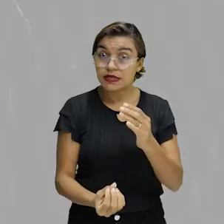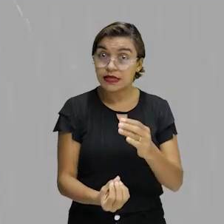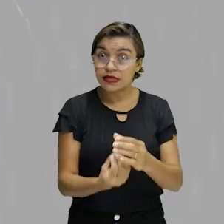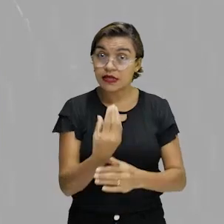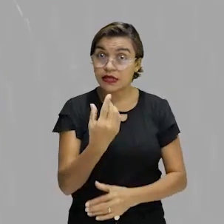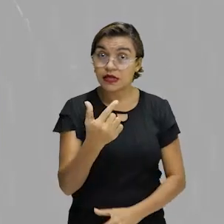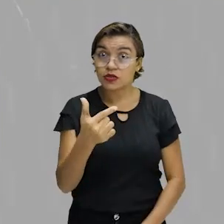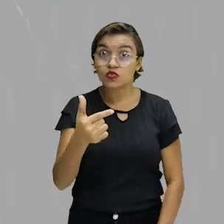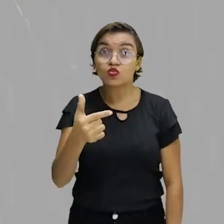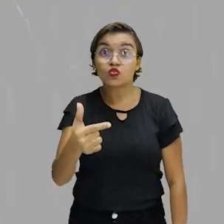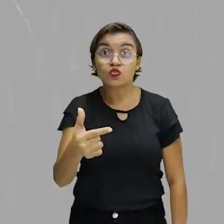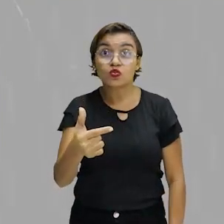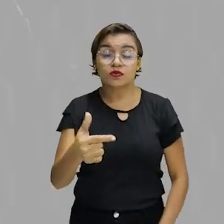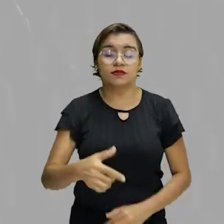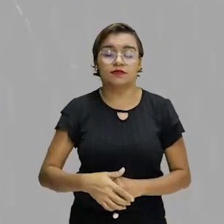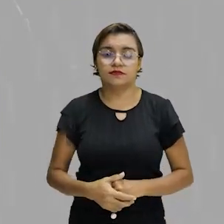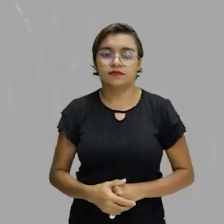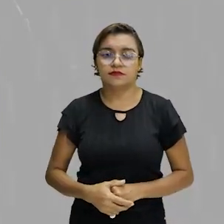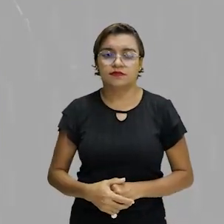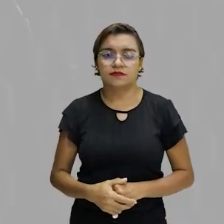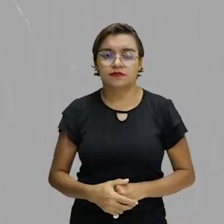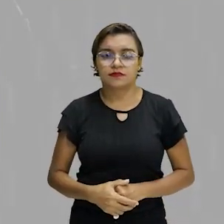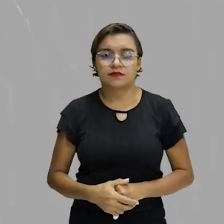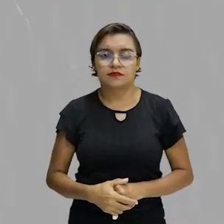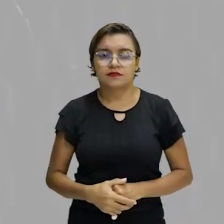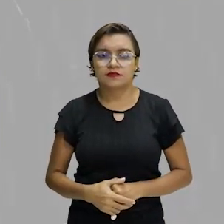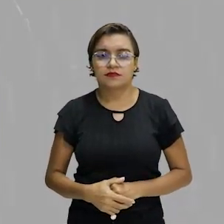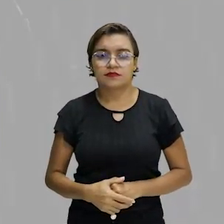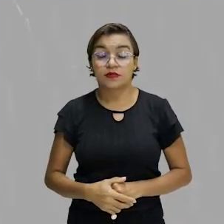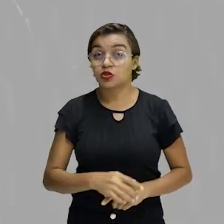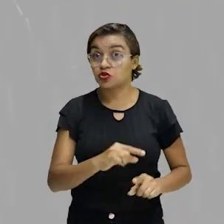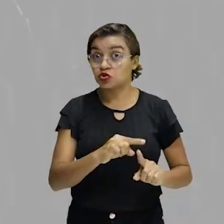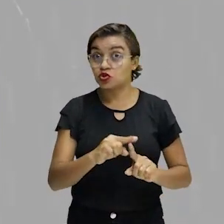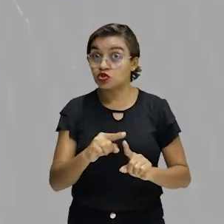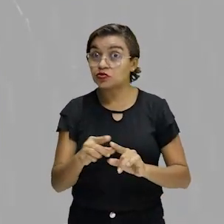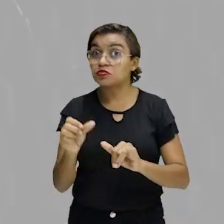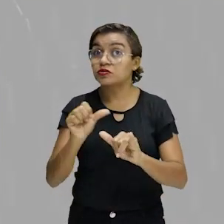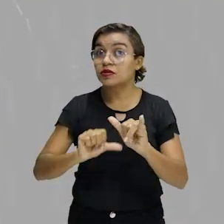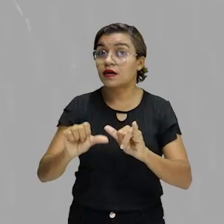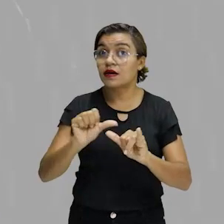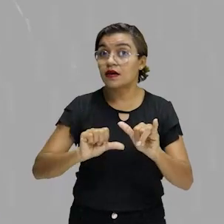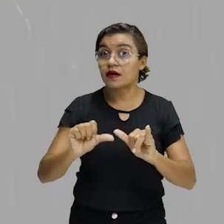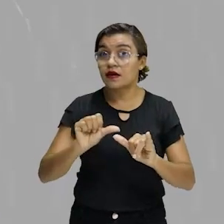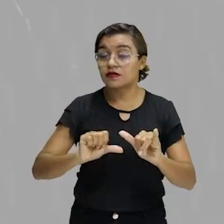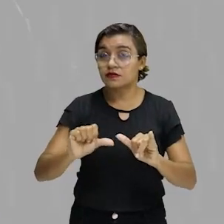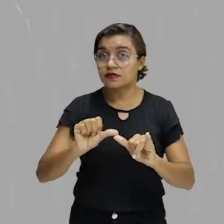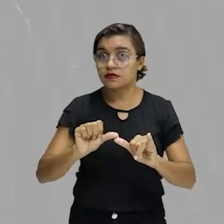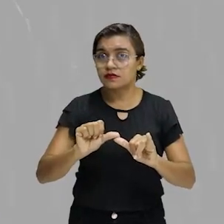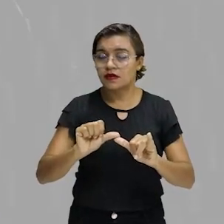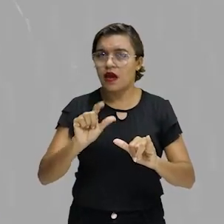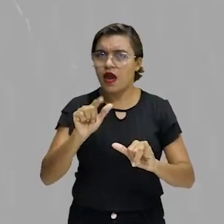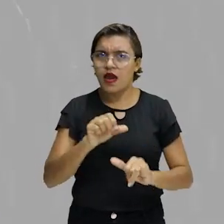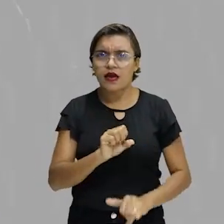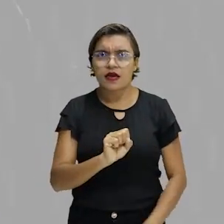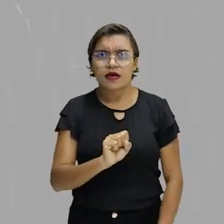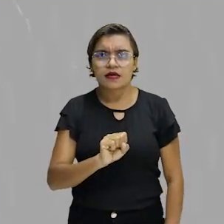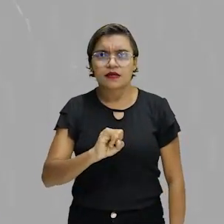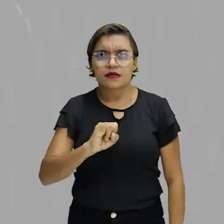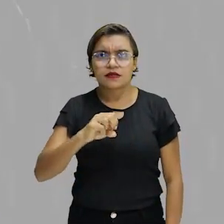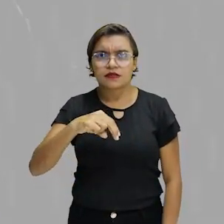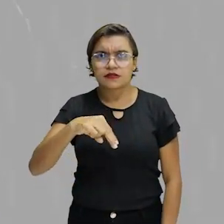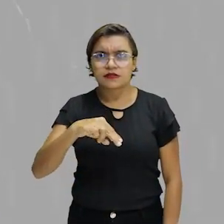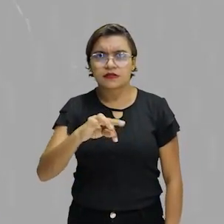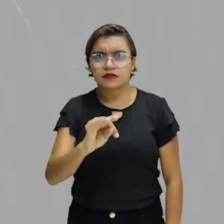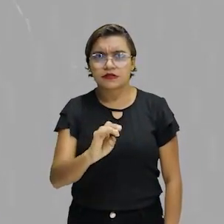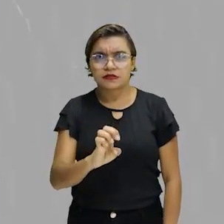substância gerando duas então esse tipo de reação não é reação de síntese é uma